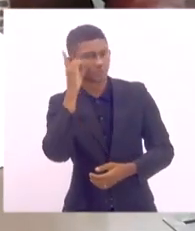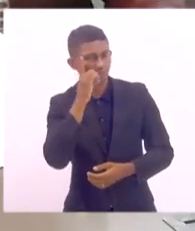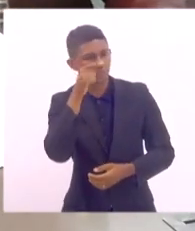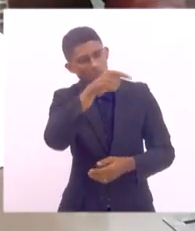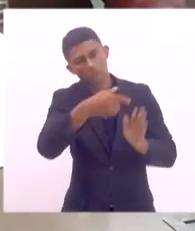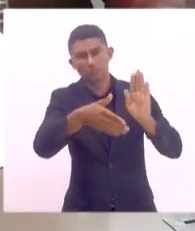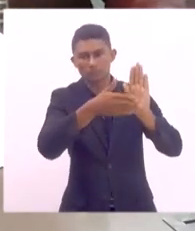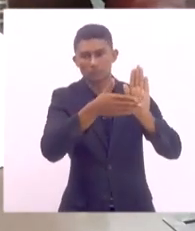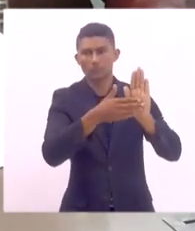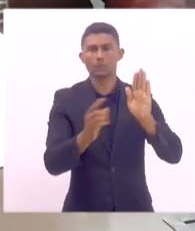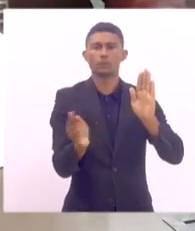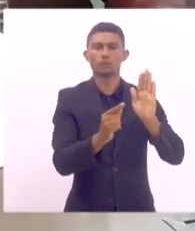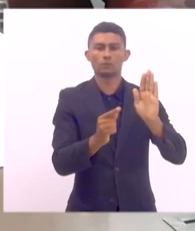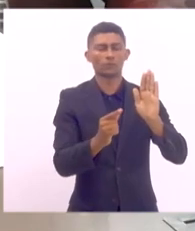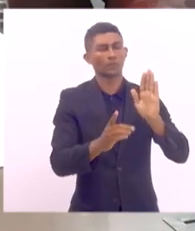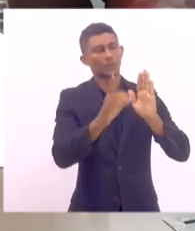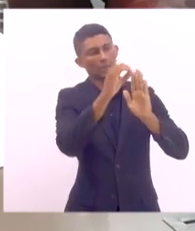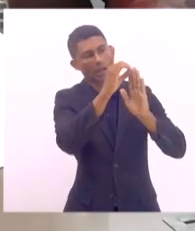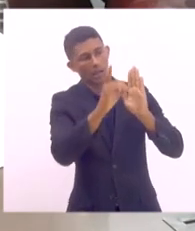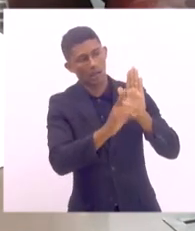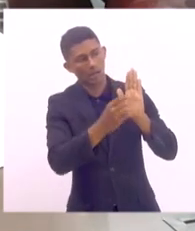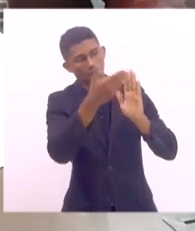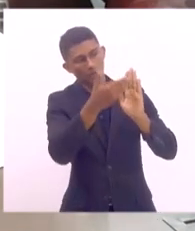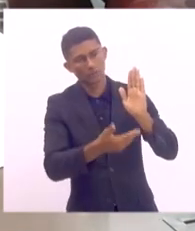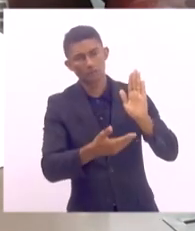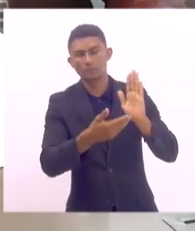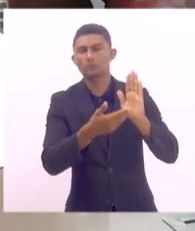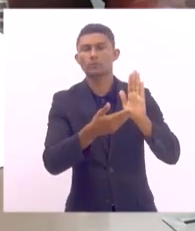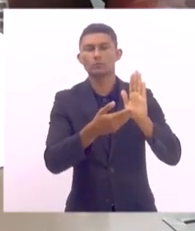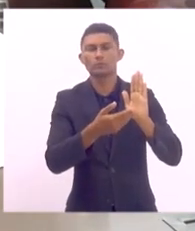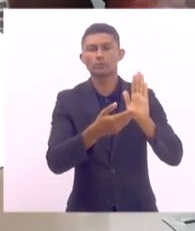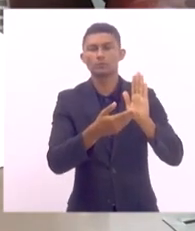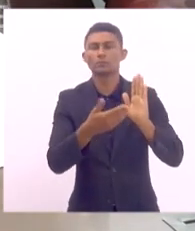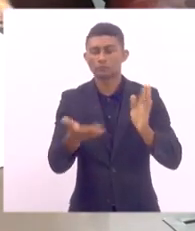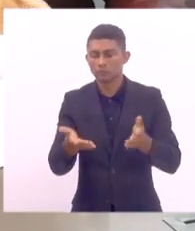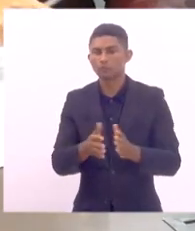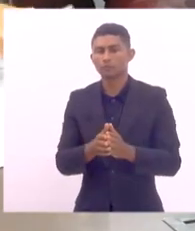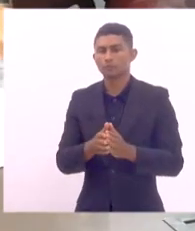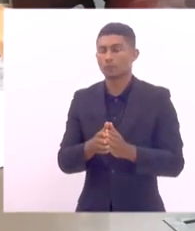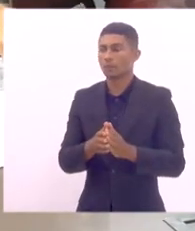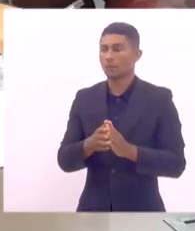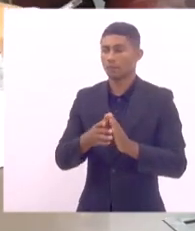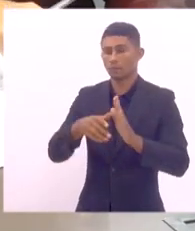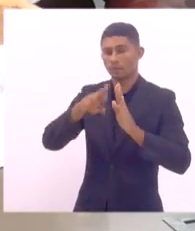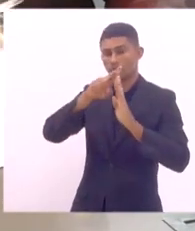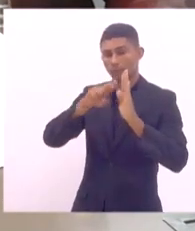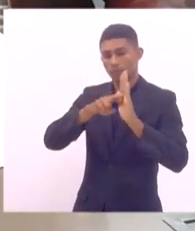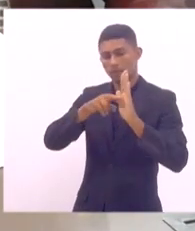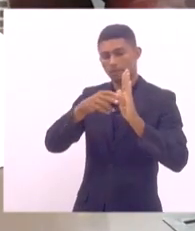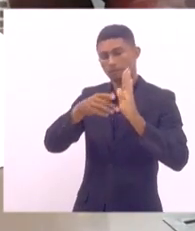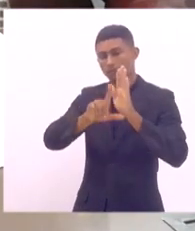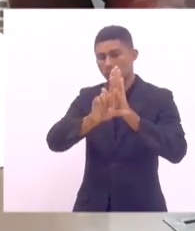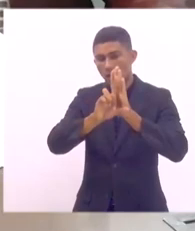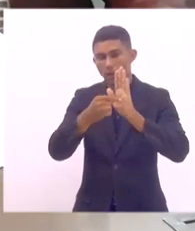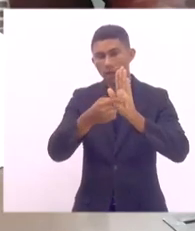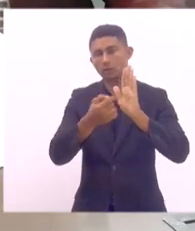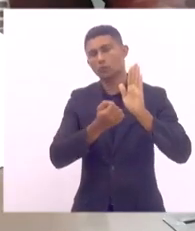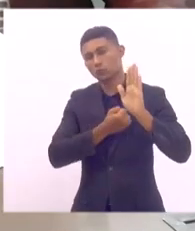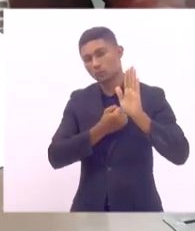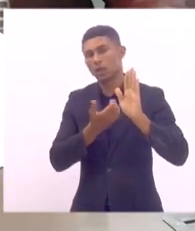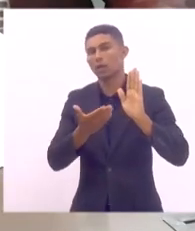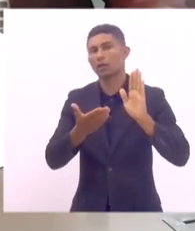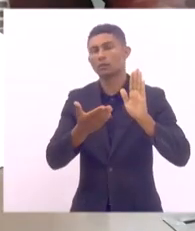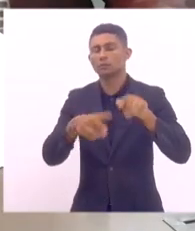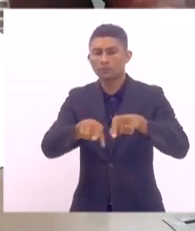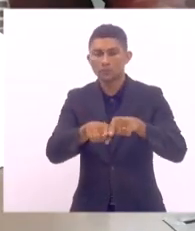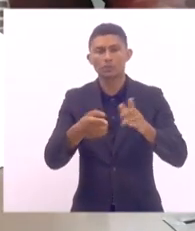propõe um decreto dizendo assim, regulamenta a lei número tal,